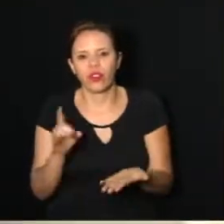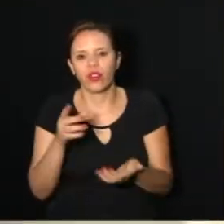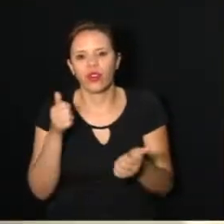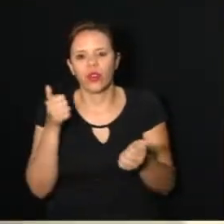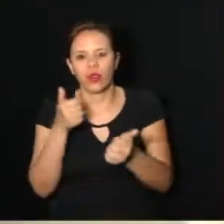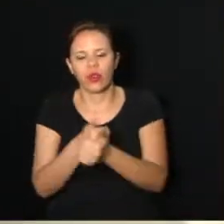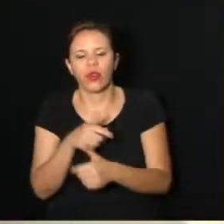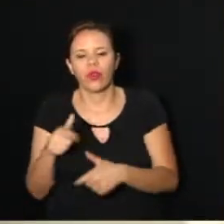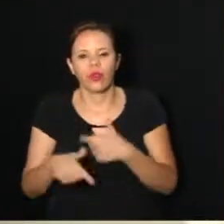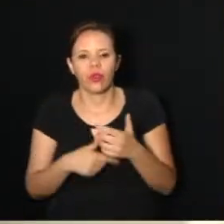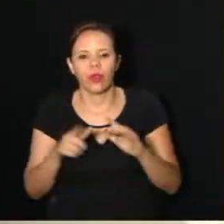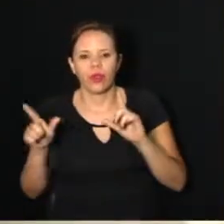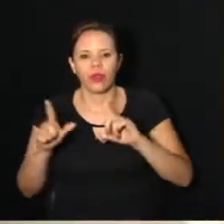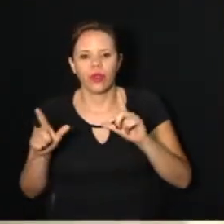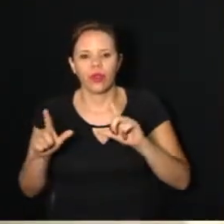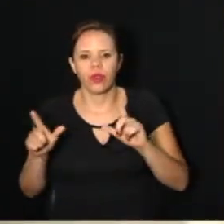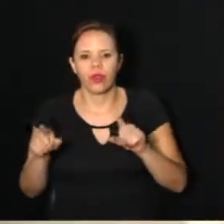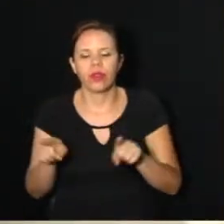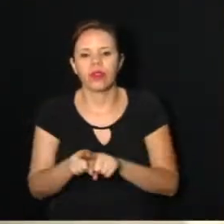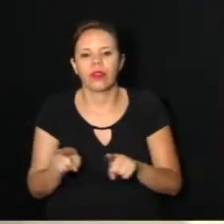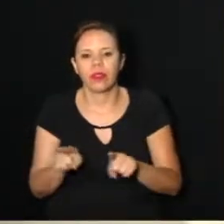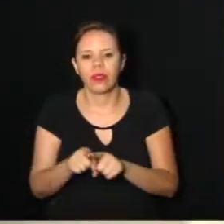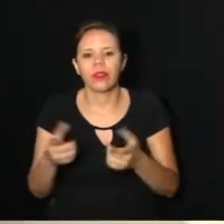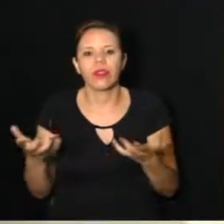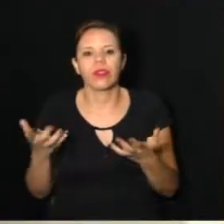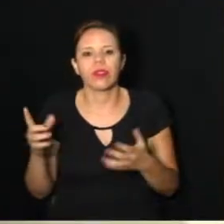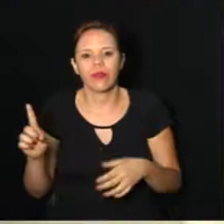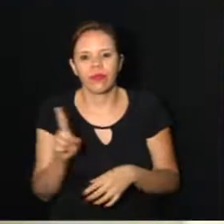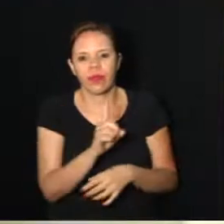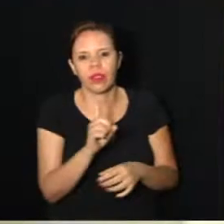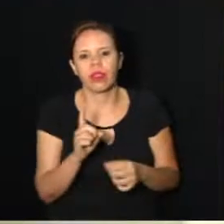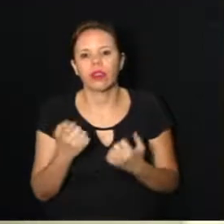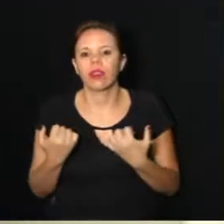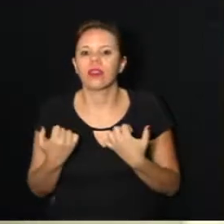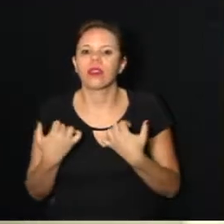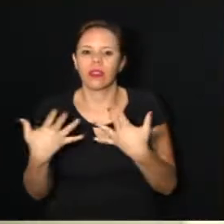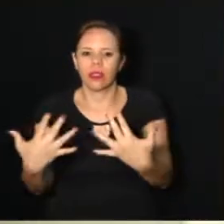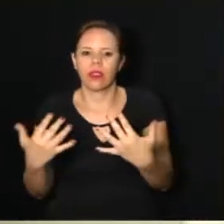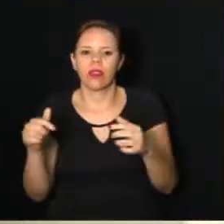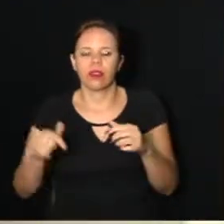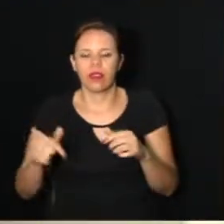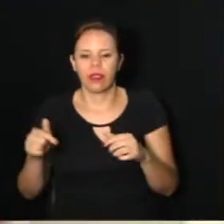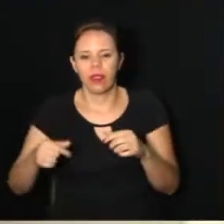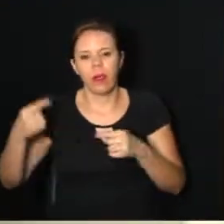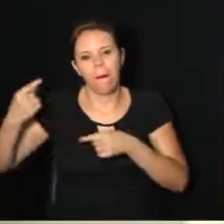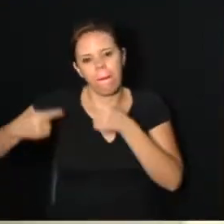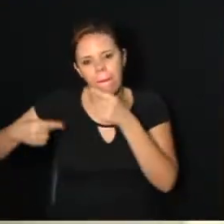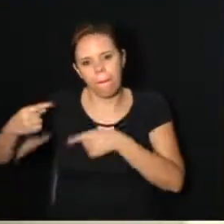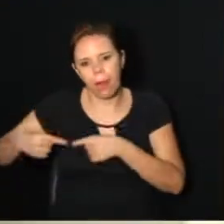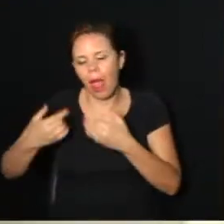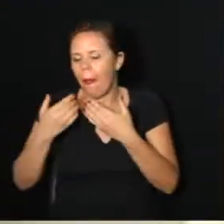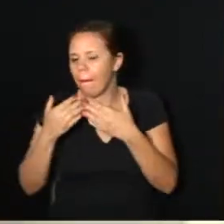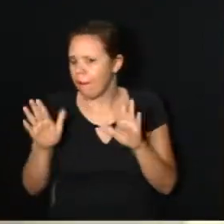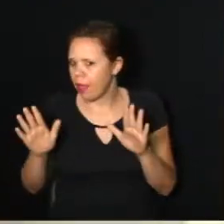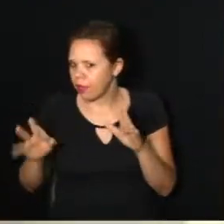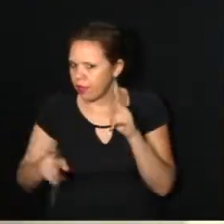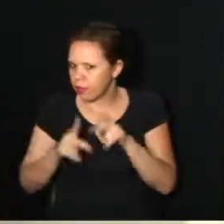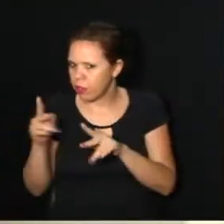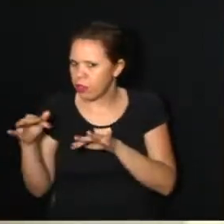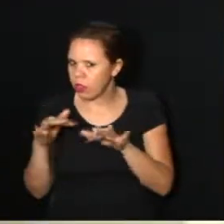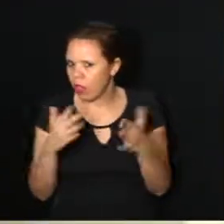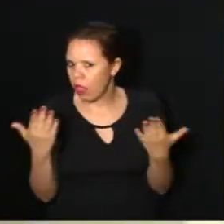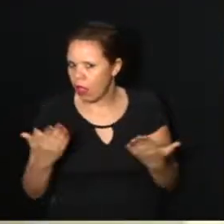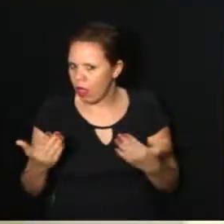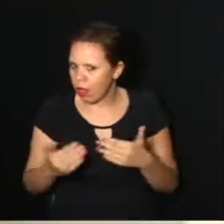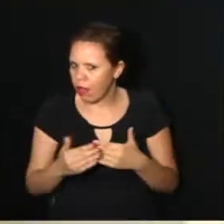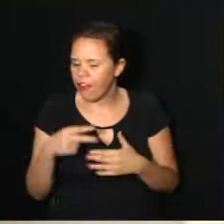os trabalhos pela TV, mas também, se quiser vir ao plenário, esse debate ele é aberto. Então, a partir de agora,